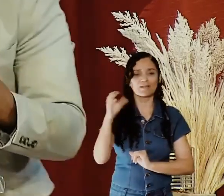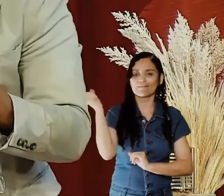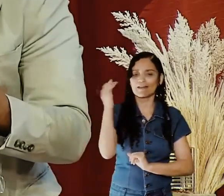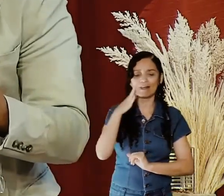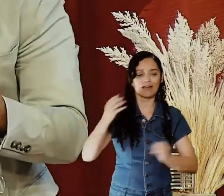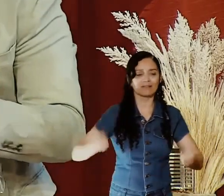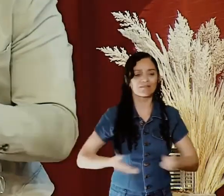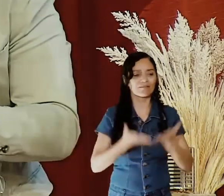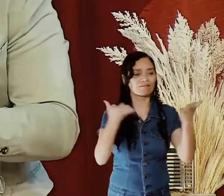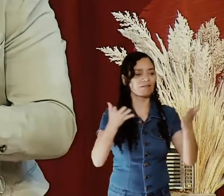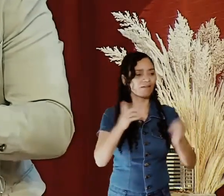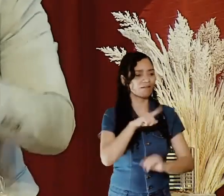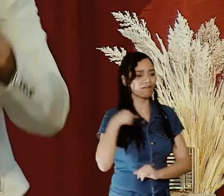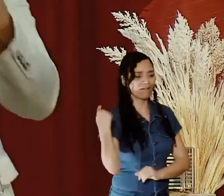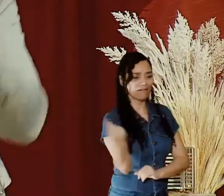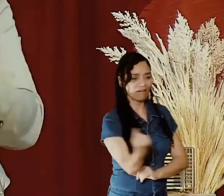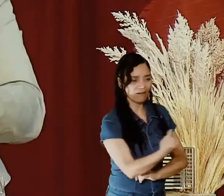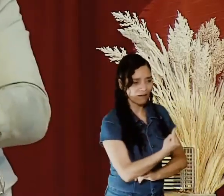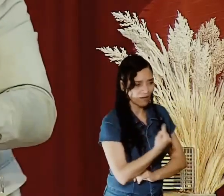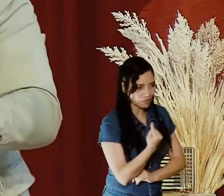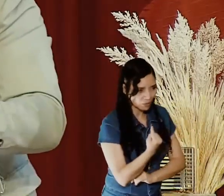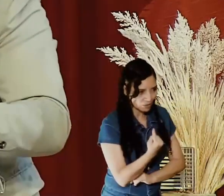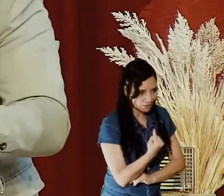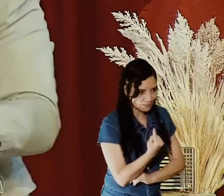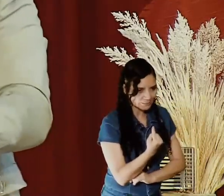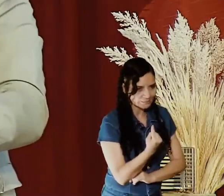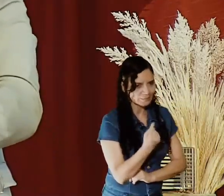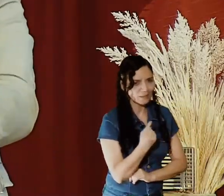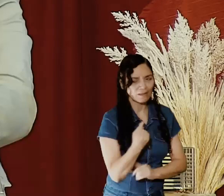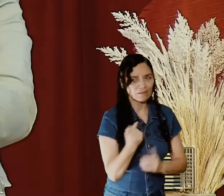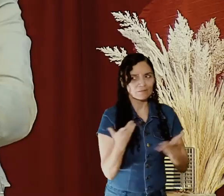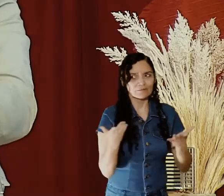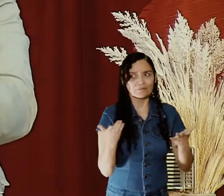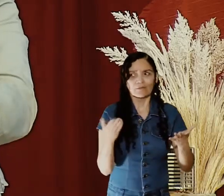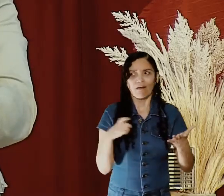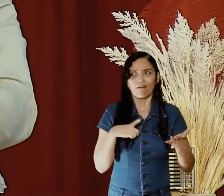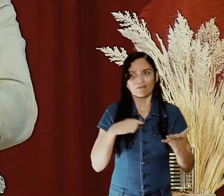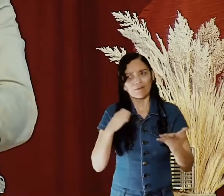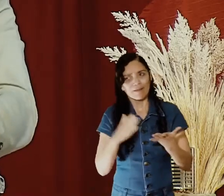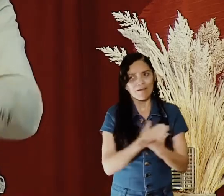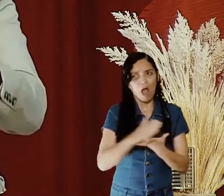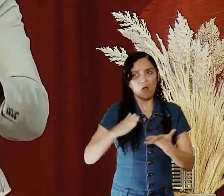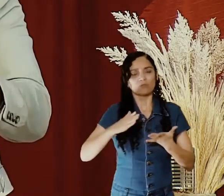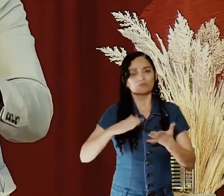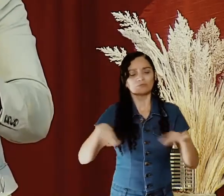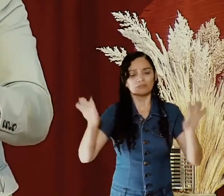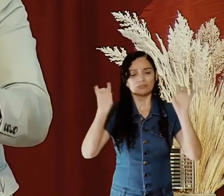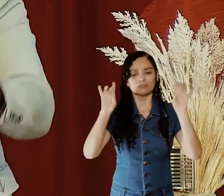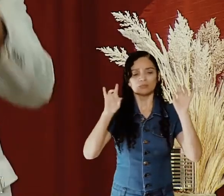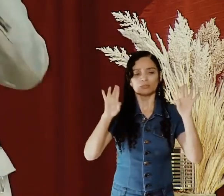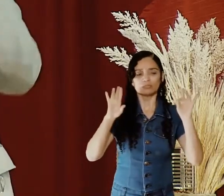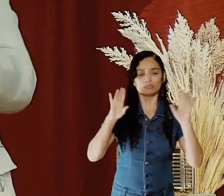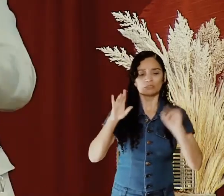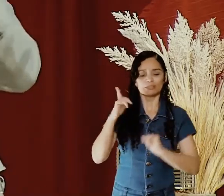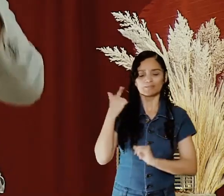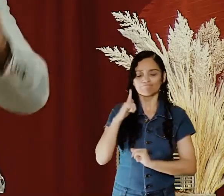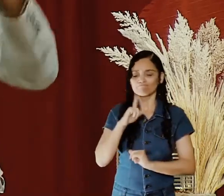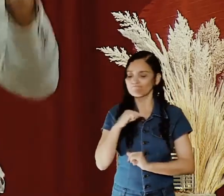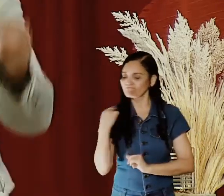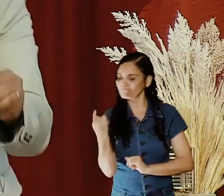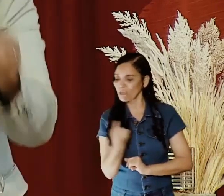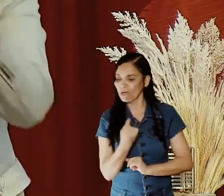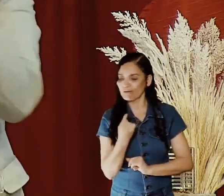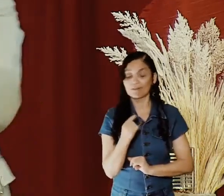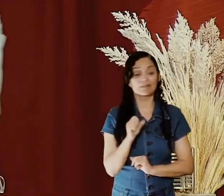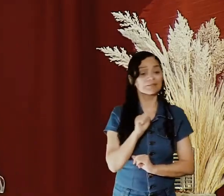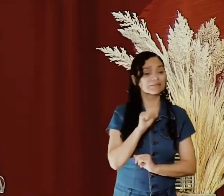Então, algumas implicações para nós. Se o alvo do cumprimento do plano